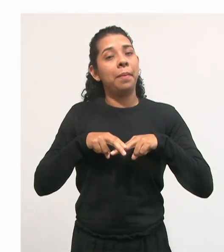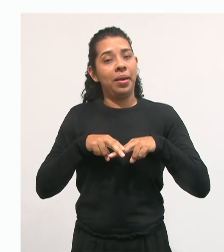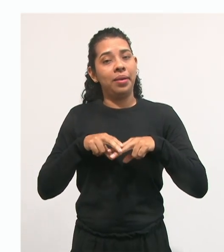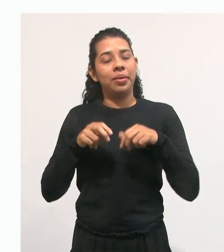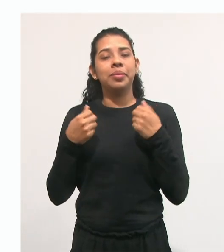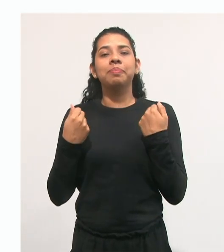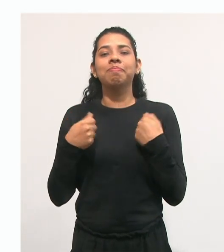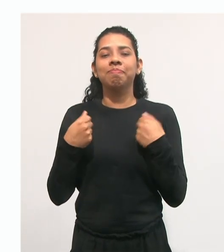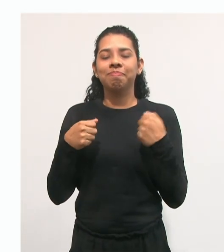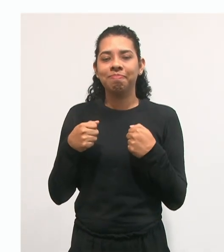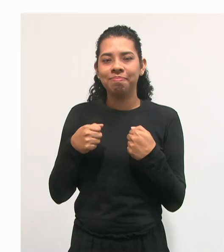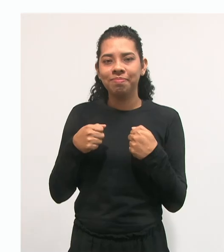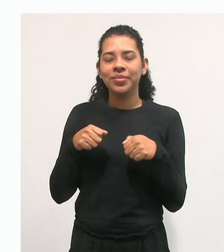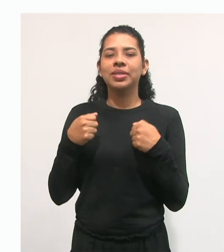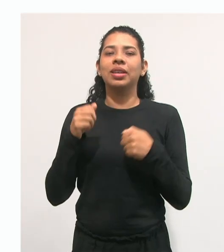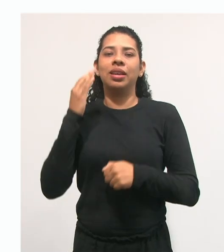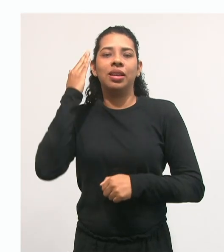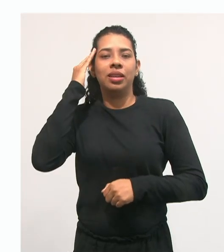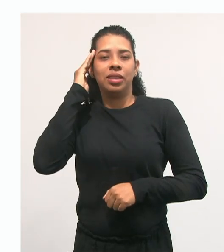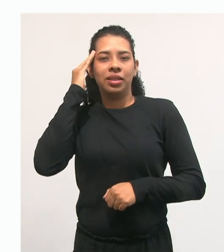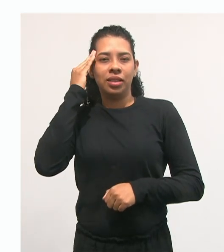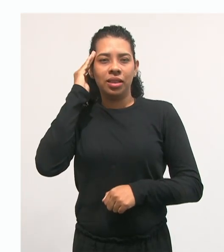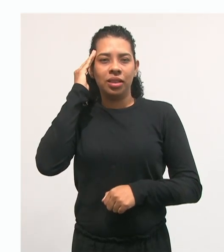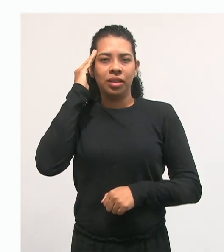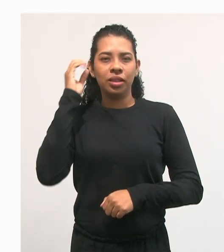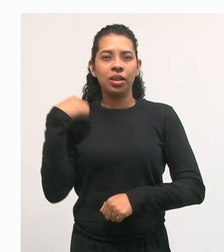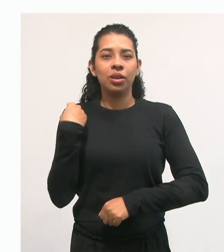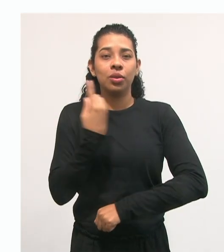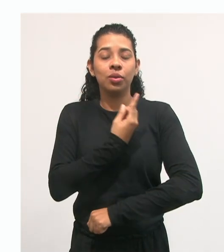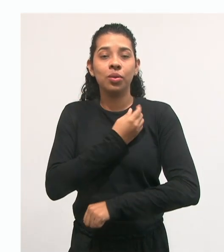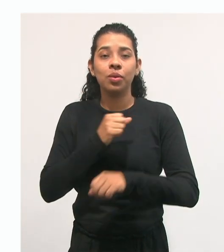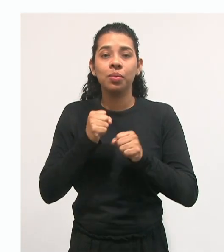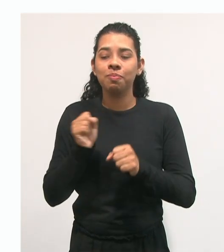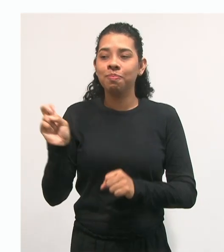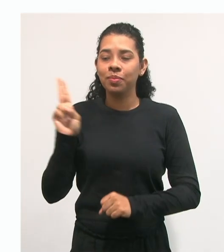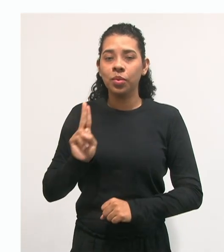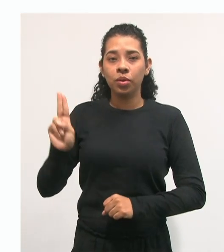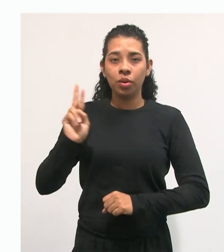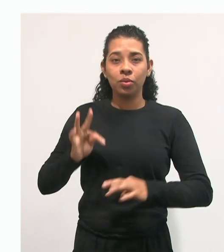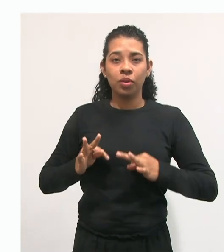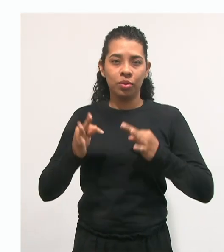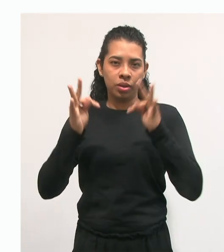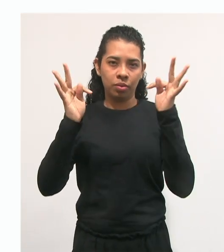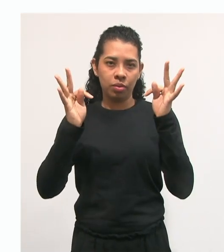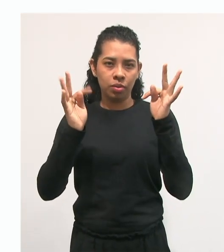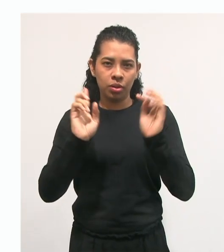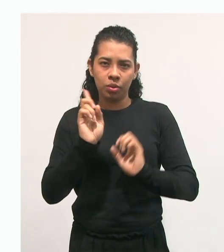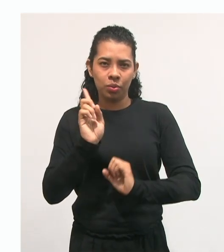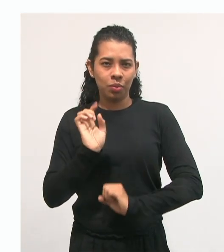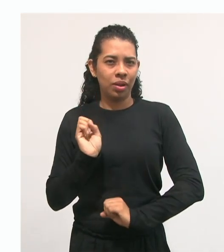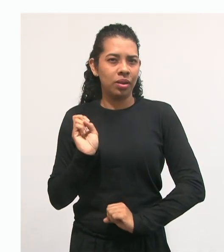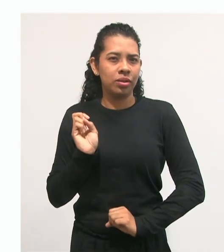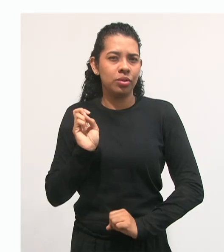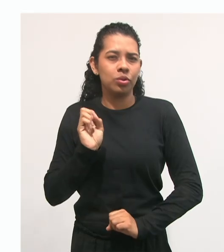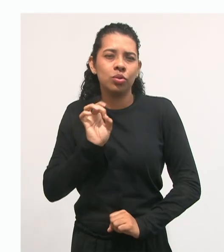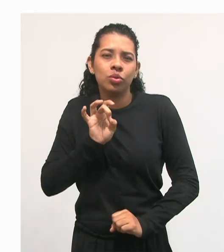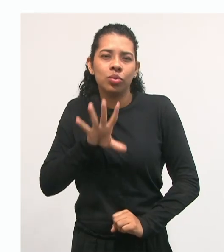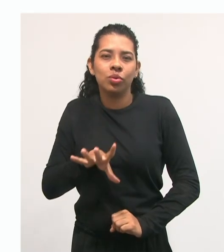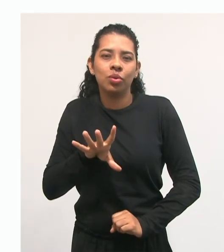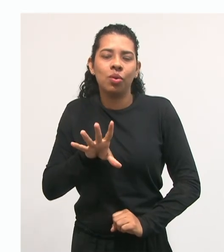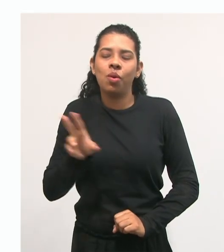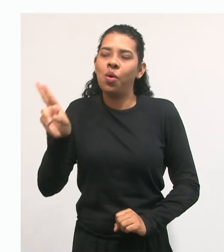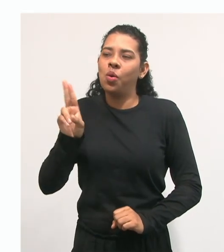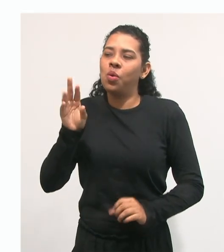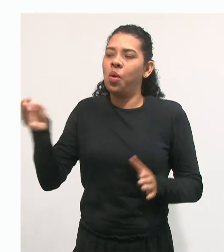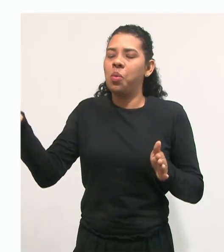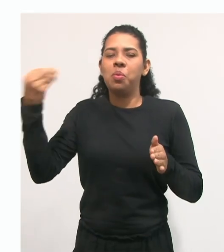no entanto, para isso é importante que a gente use as TICs não apenas para repetir metodologias de